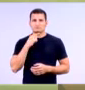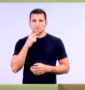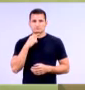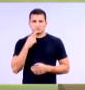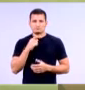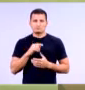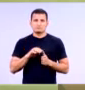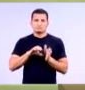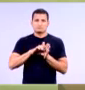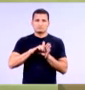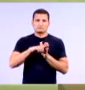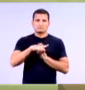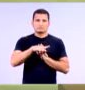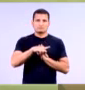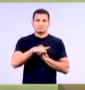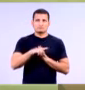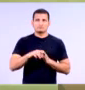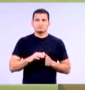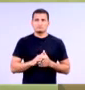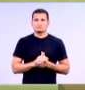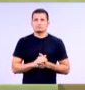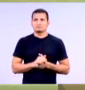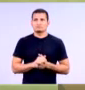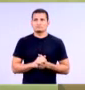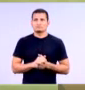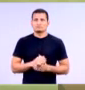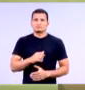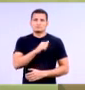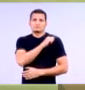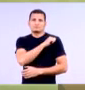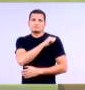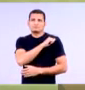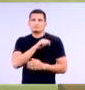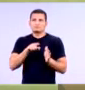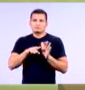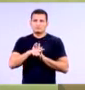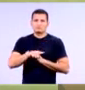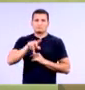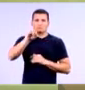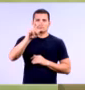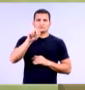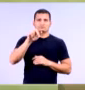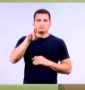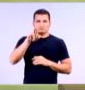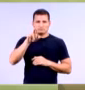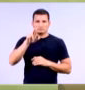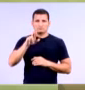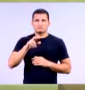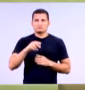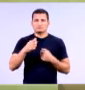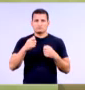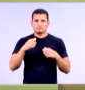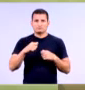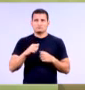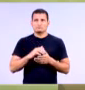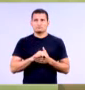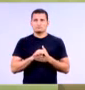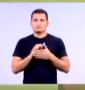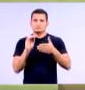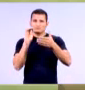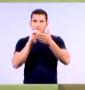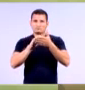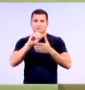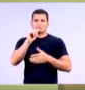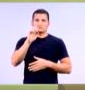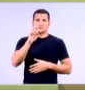de Cacoal. Vamos lá. O aluno está perguntando se as variáveis dos parâmetros devem estar declaradas nos atributos